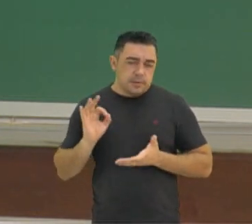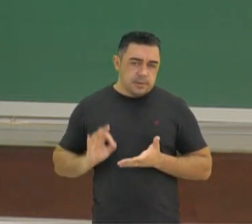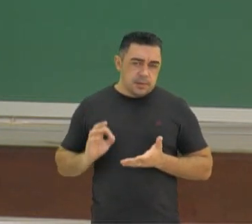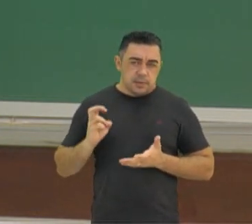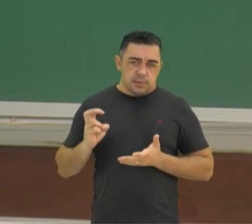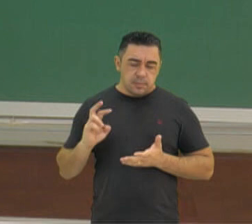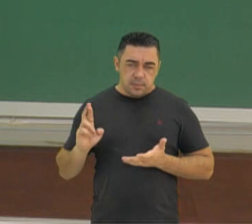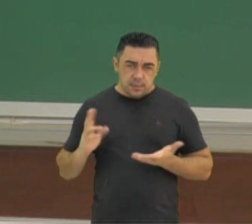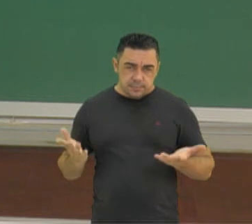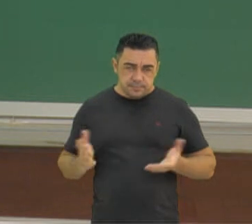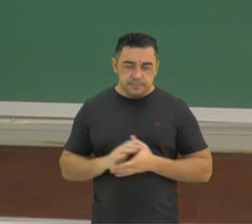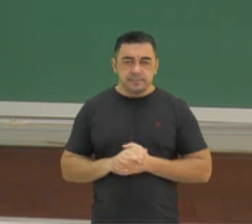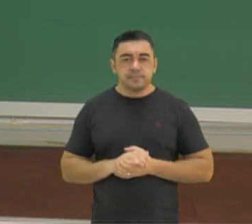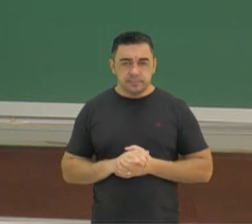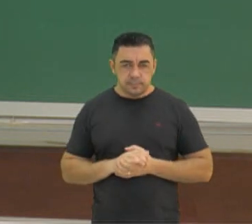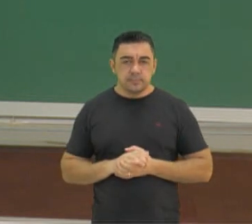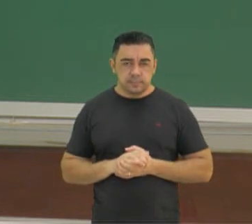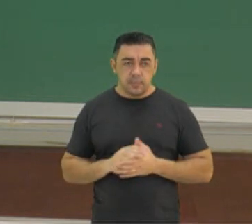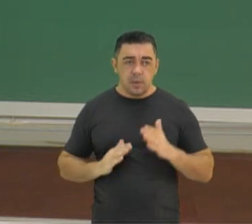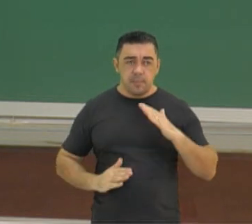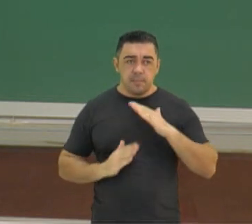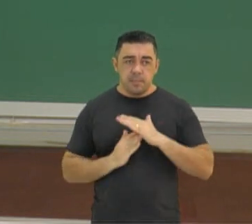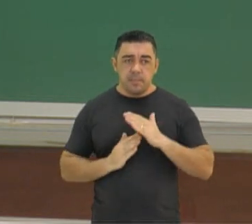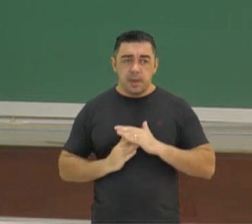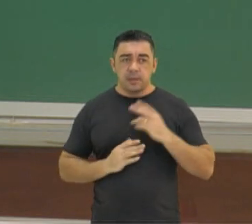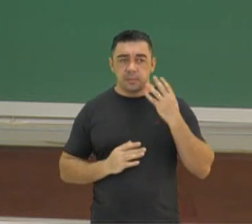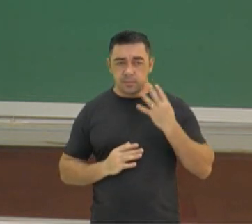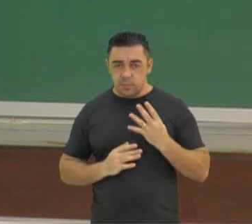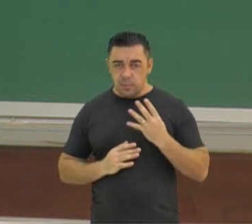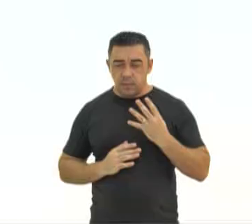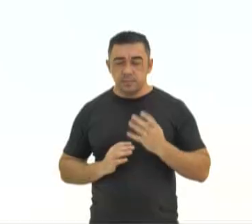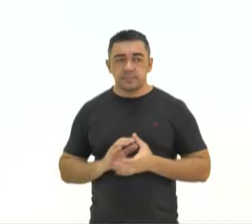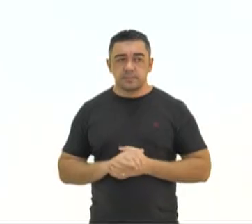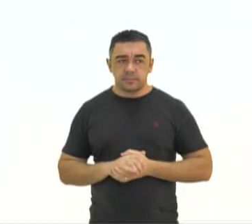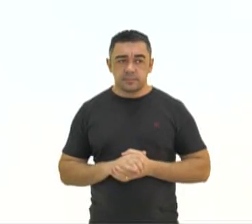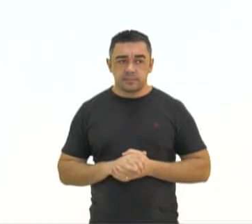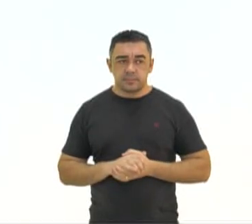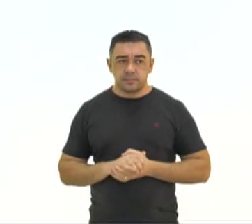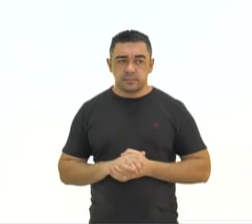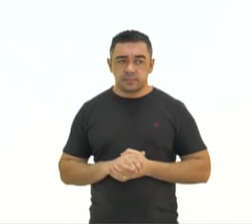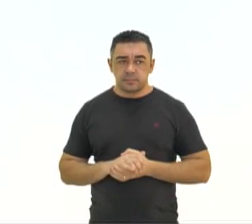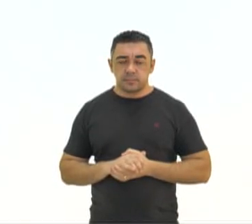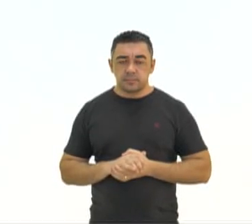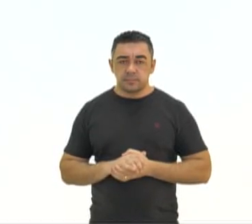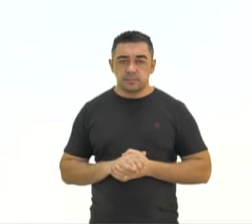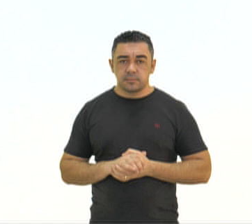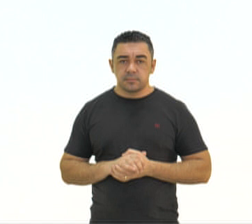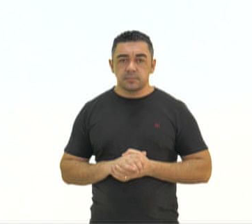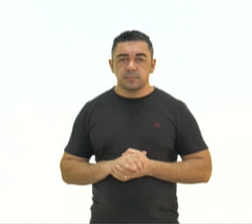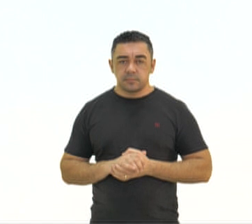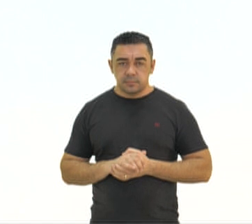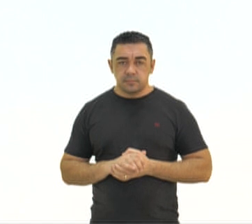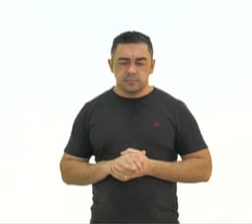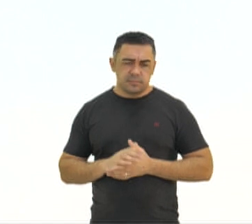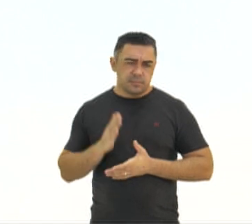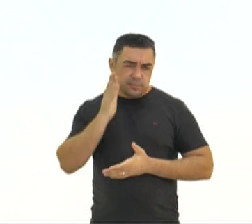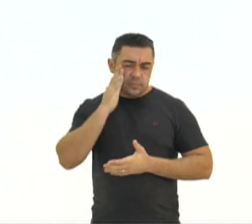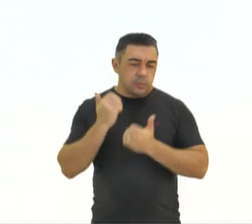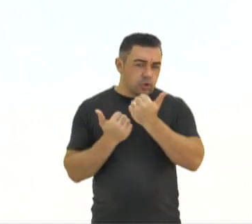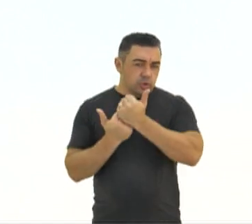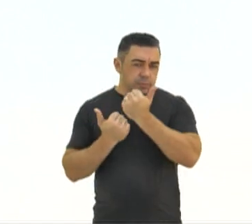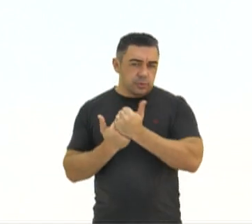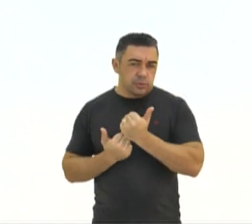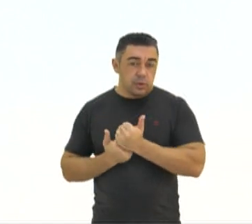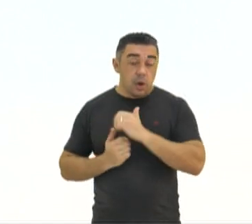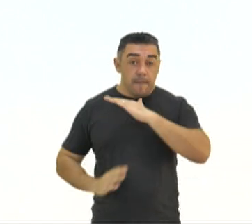R$5 nessa troca. Então, o número máximo que eu posso ter aqui são 4 cédulas de R$10. Eu sempre estou substituindo